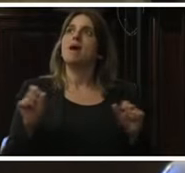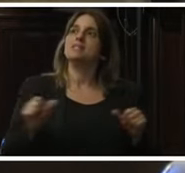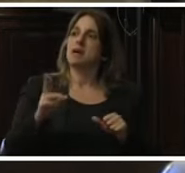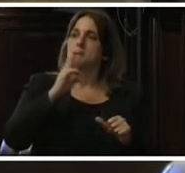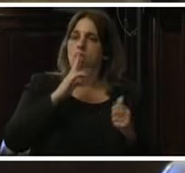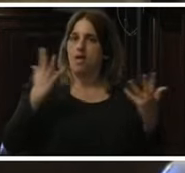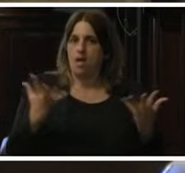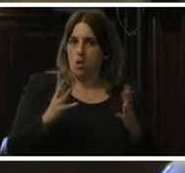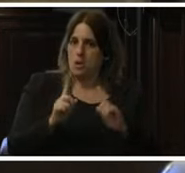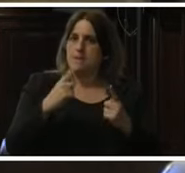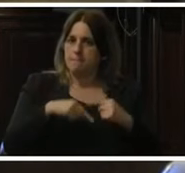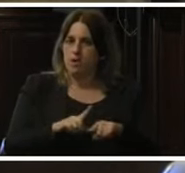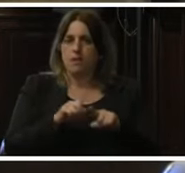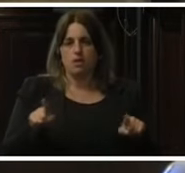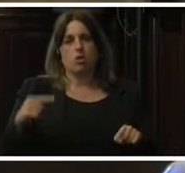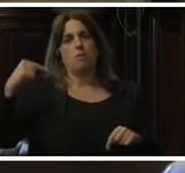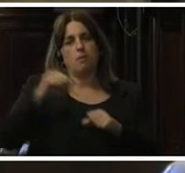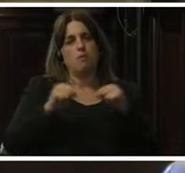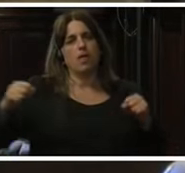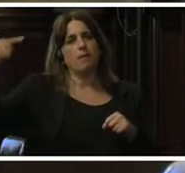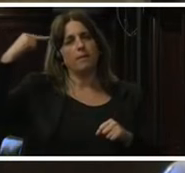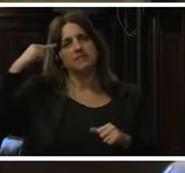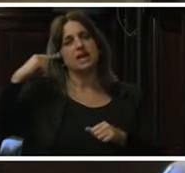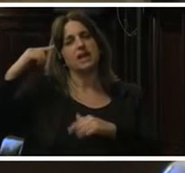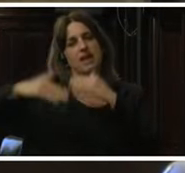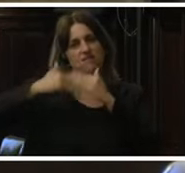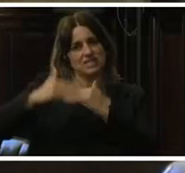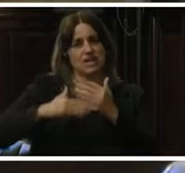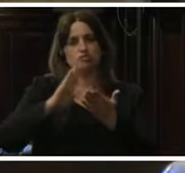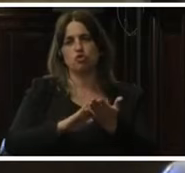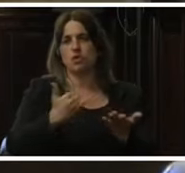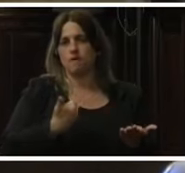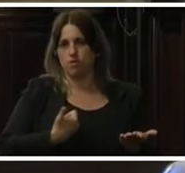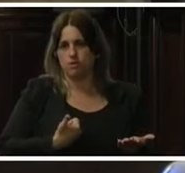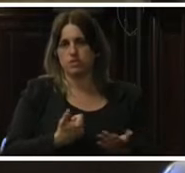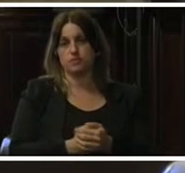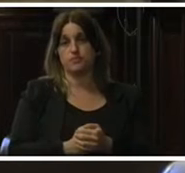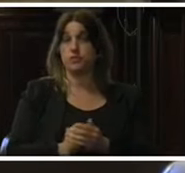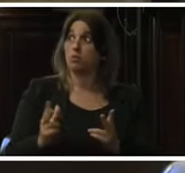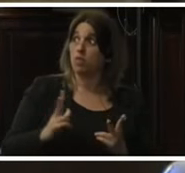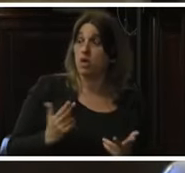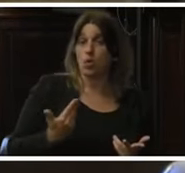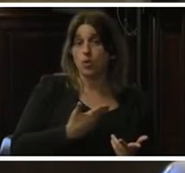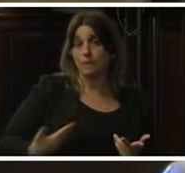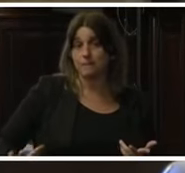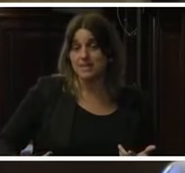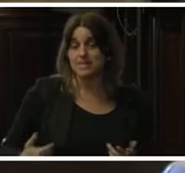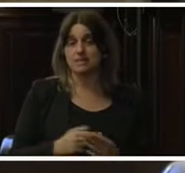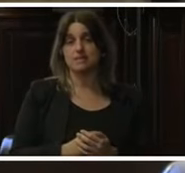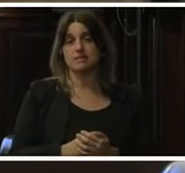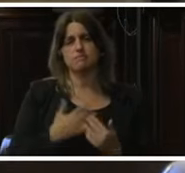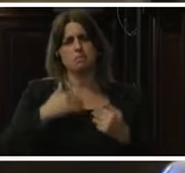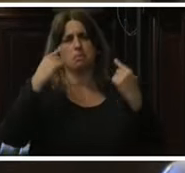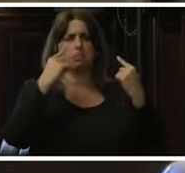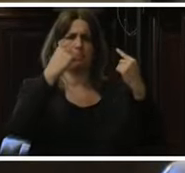respondida nesta sala para que nos poderão lançar informação como representemos recebido